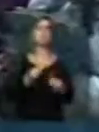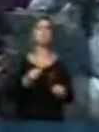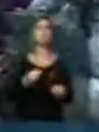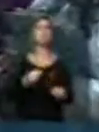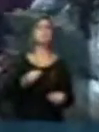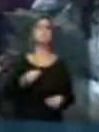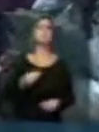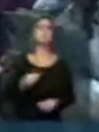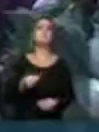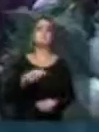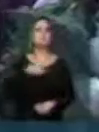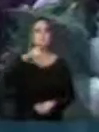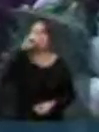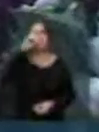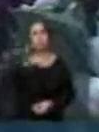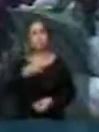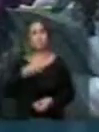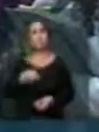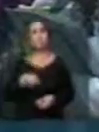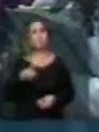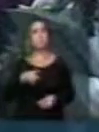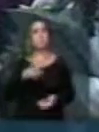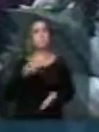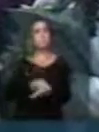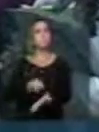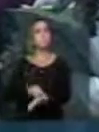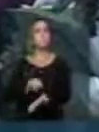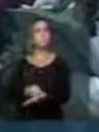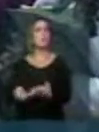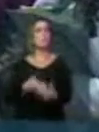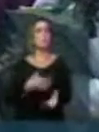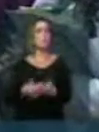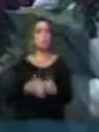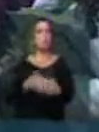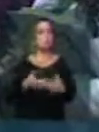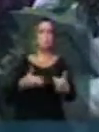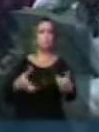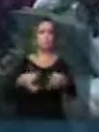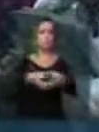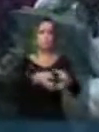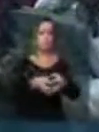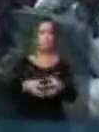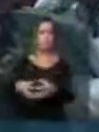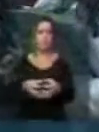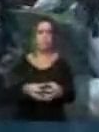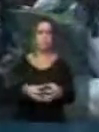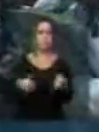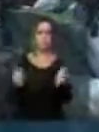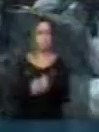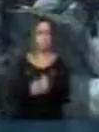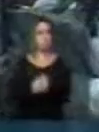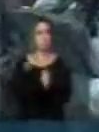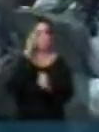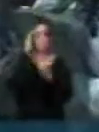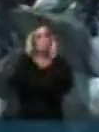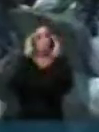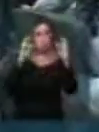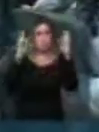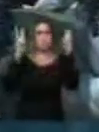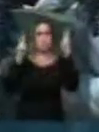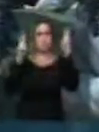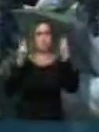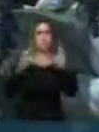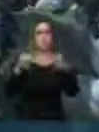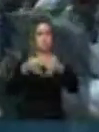nos determina que qualquer ação da comissão tem que estar afeita ao campo temático da